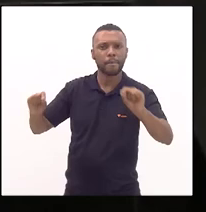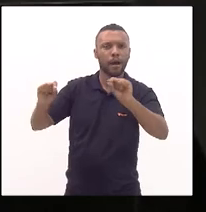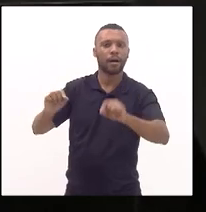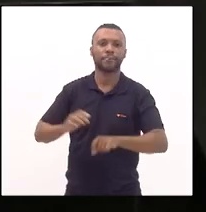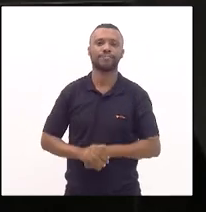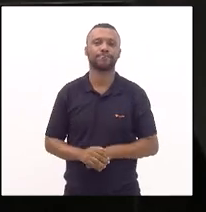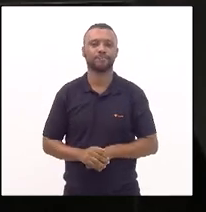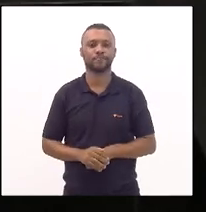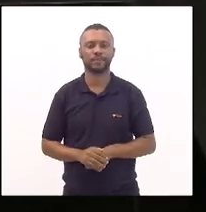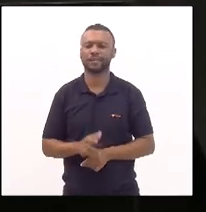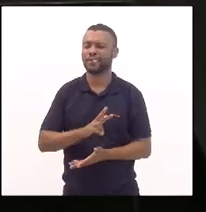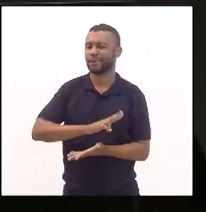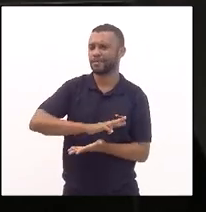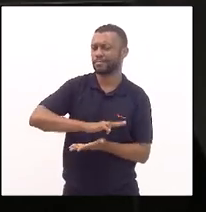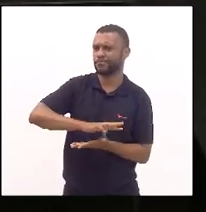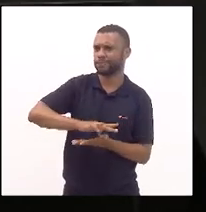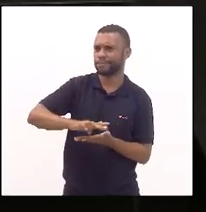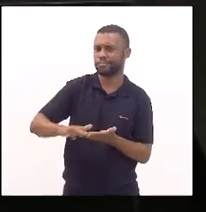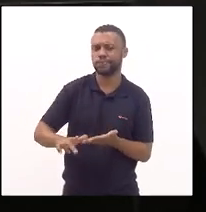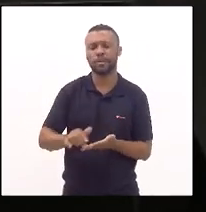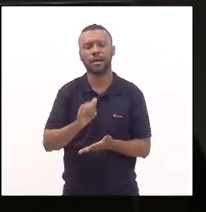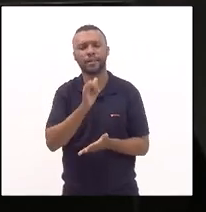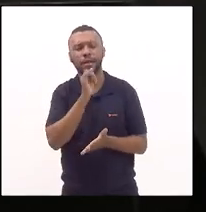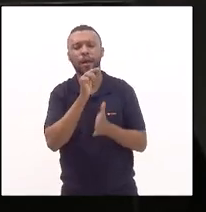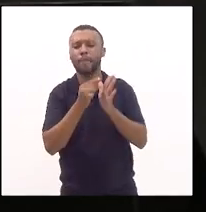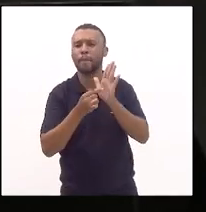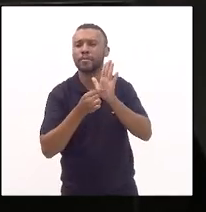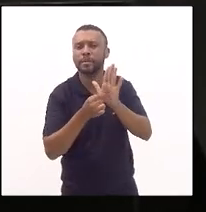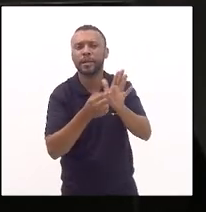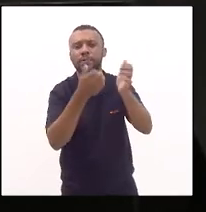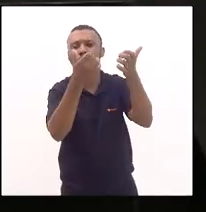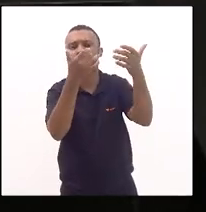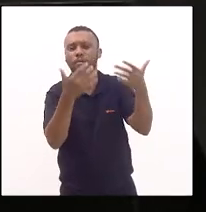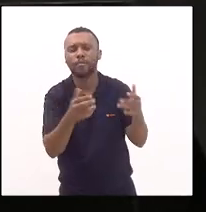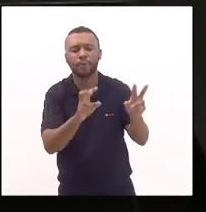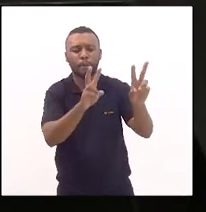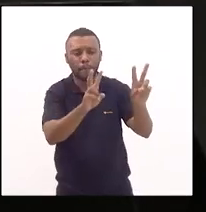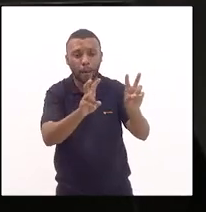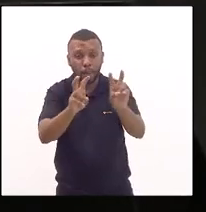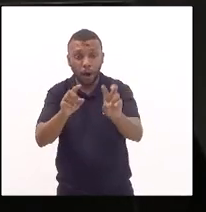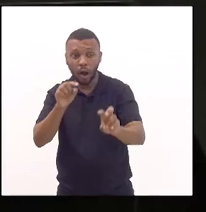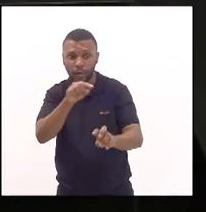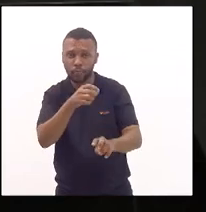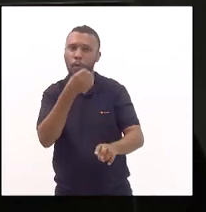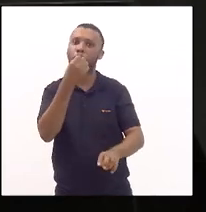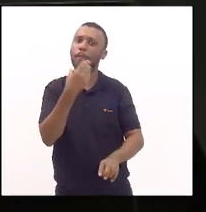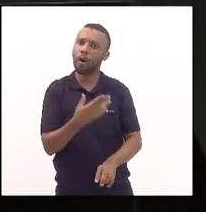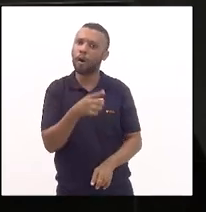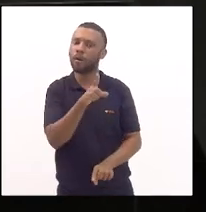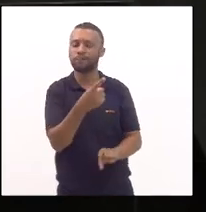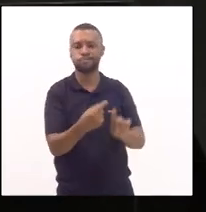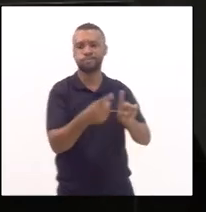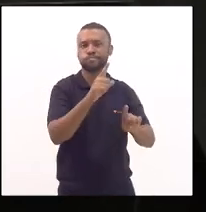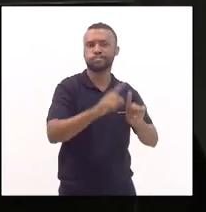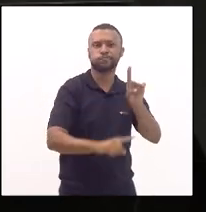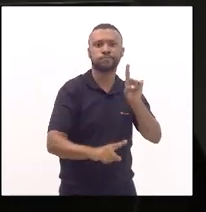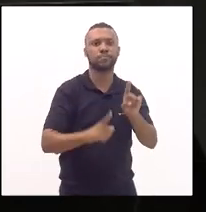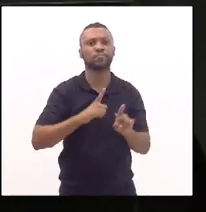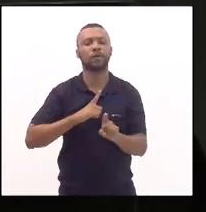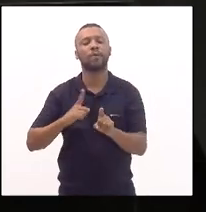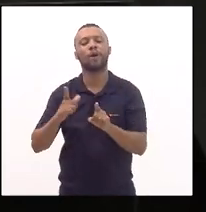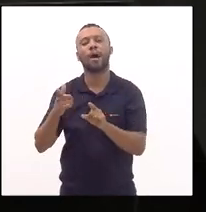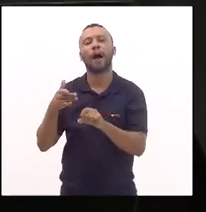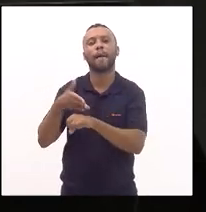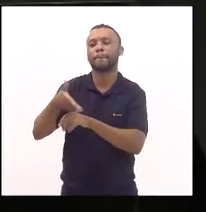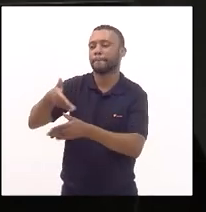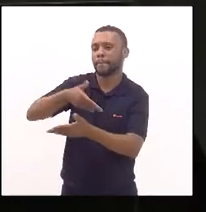citados diversos exemplos de sucesso. Tivemos também a participação,